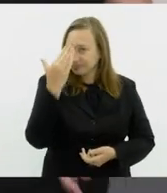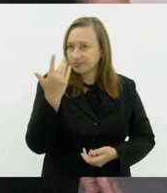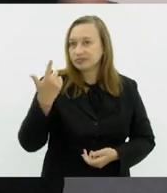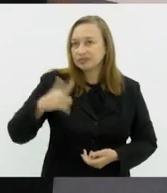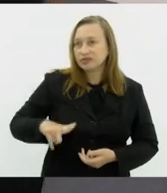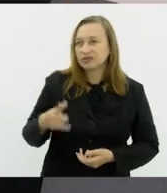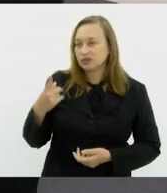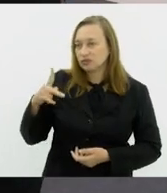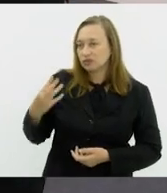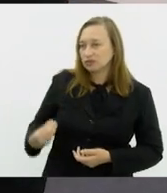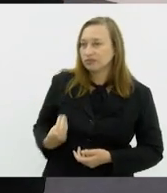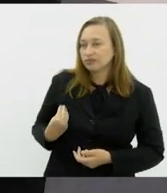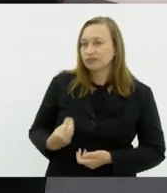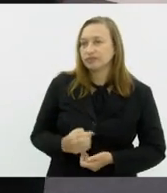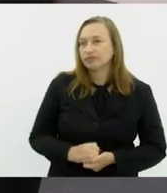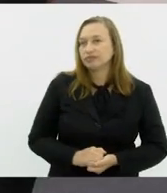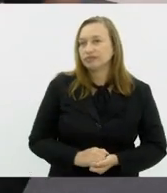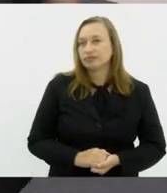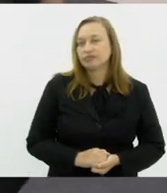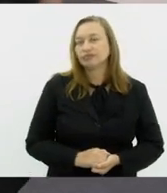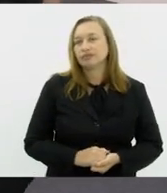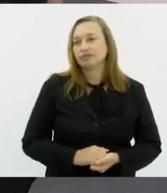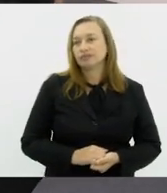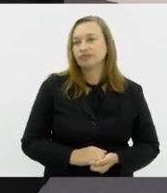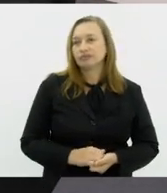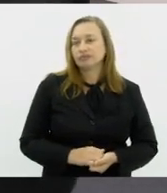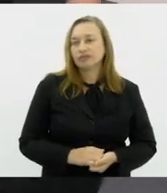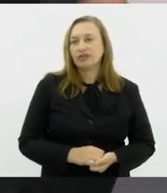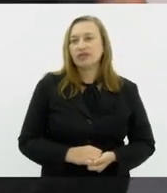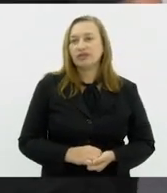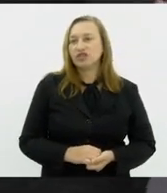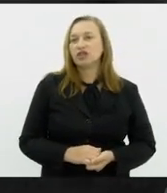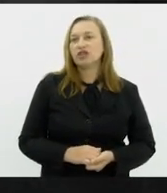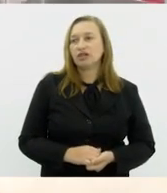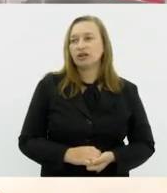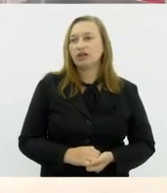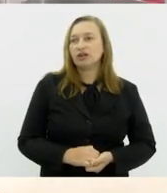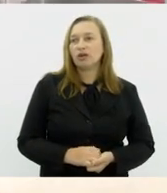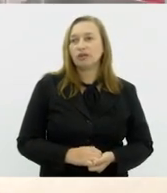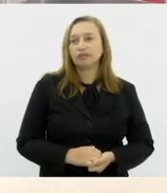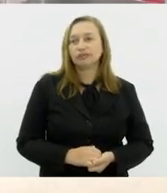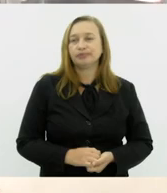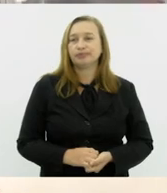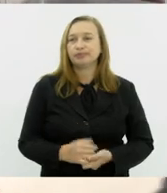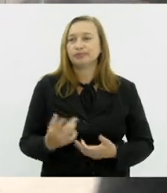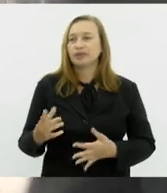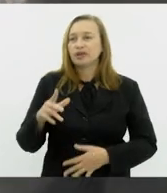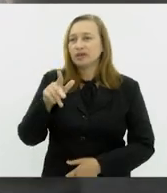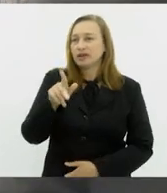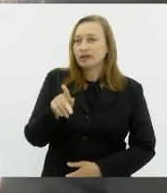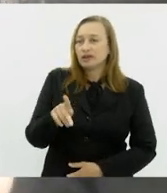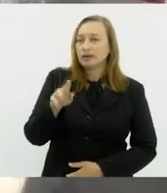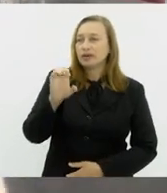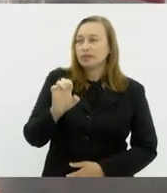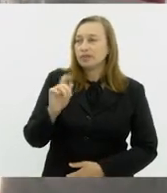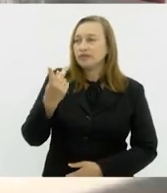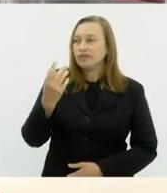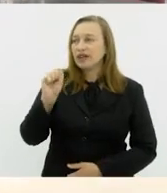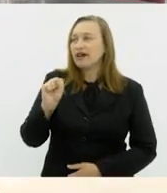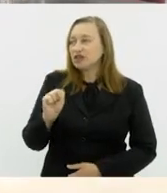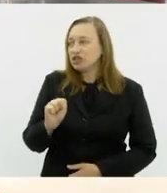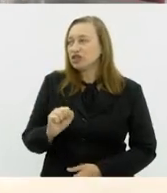vez a presença, né? Passar a palavra ao Brigadeiro Peçanha, que também aqui